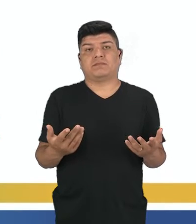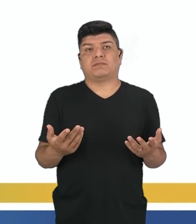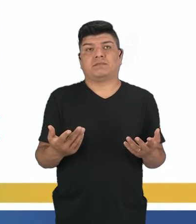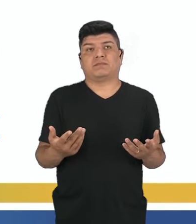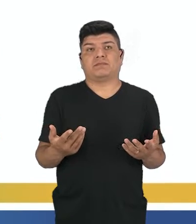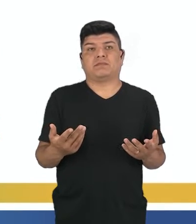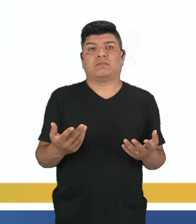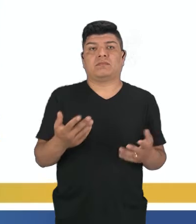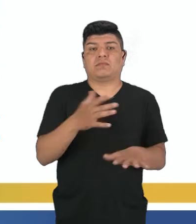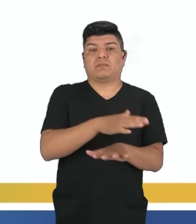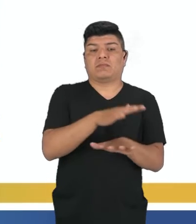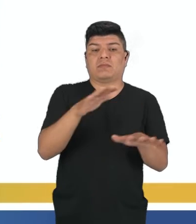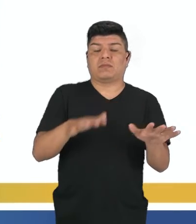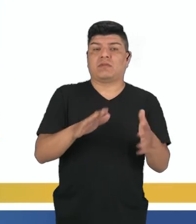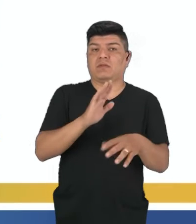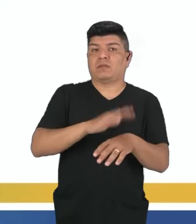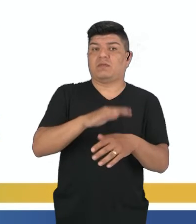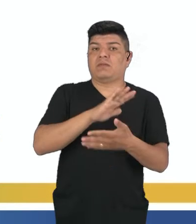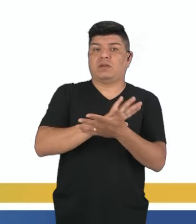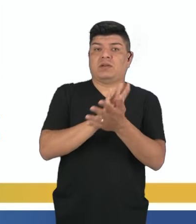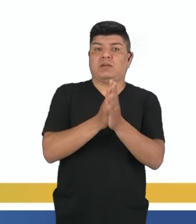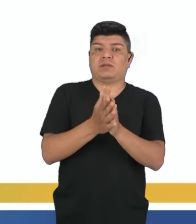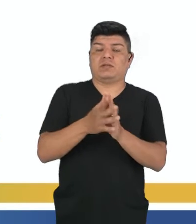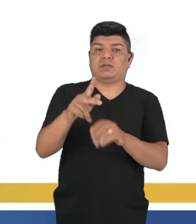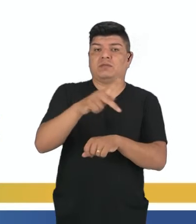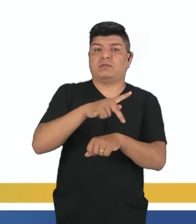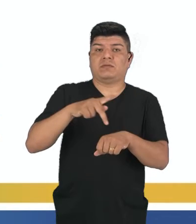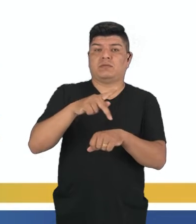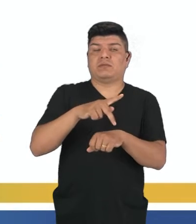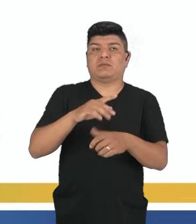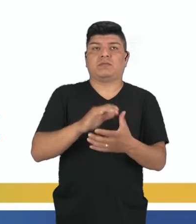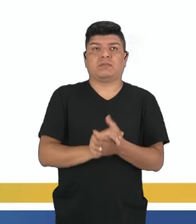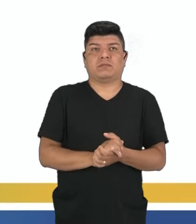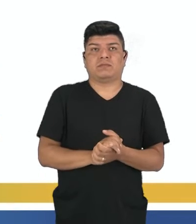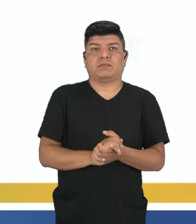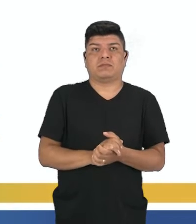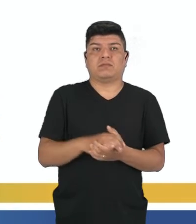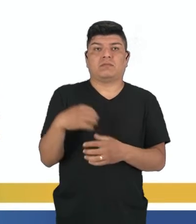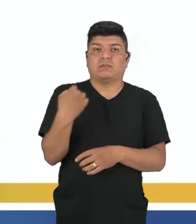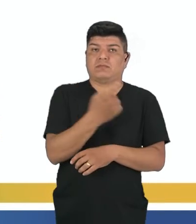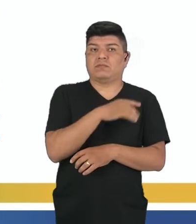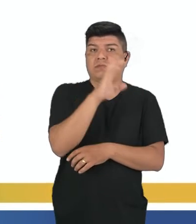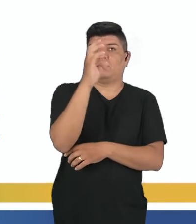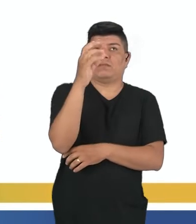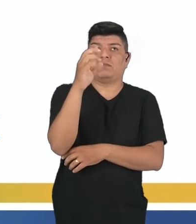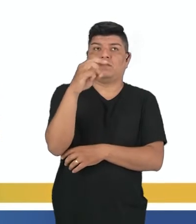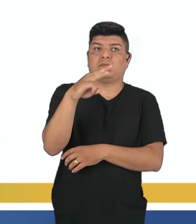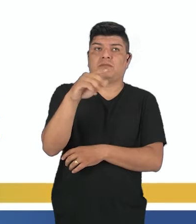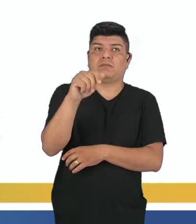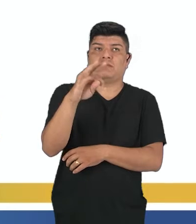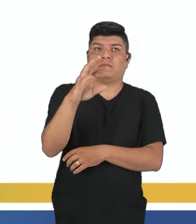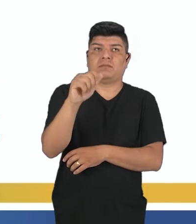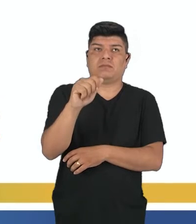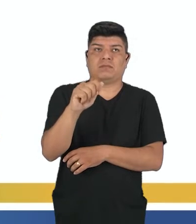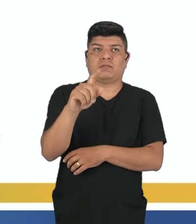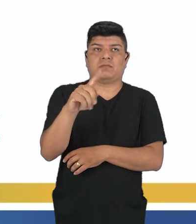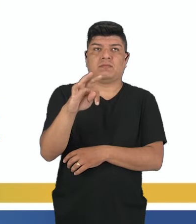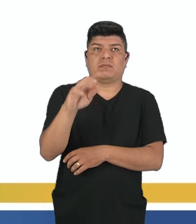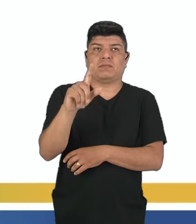é um dos biomas mais devastados do país. A nossa Mata Atlântica, em questão de espécies,